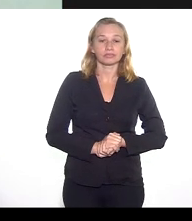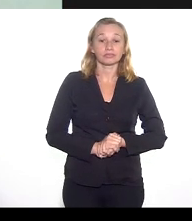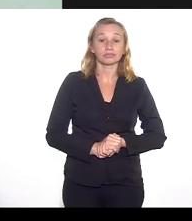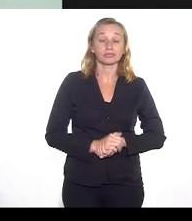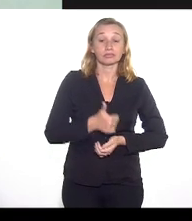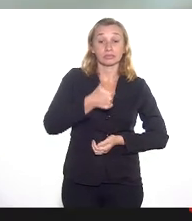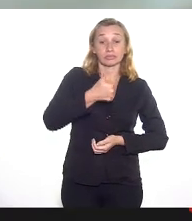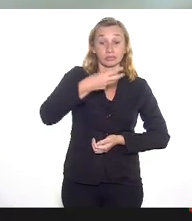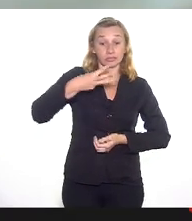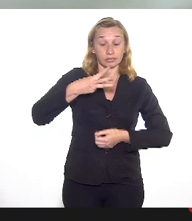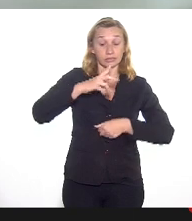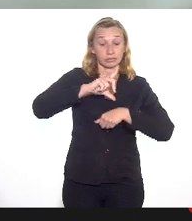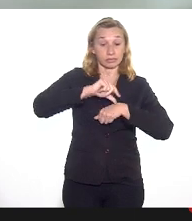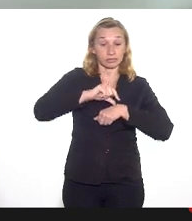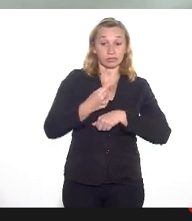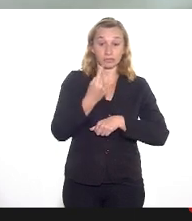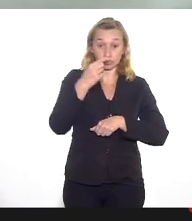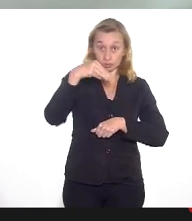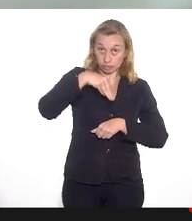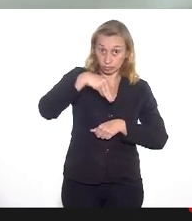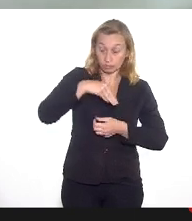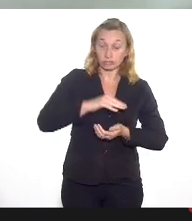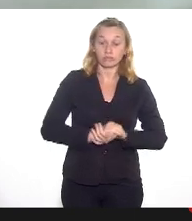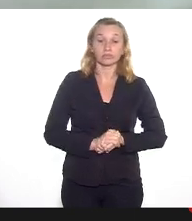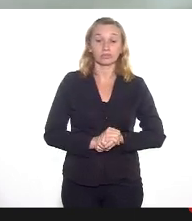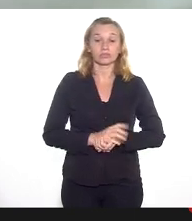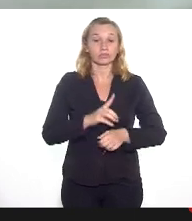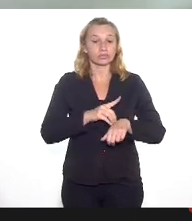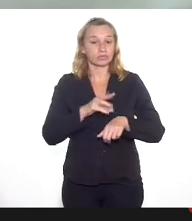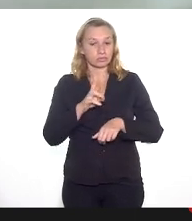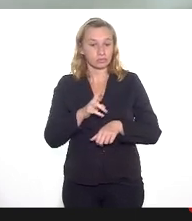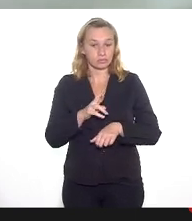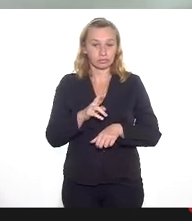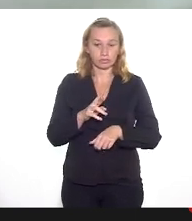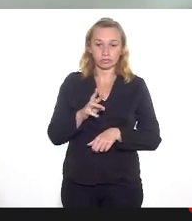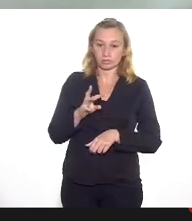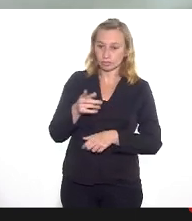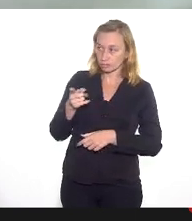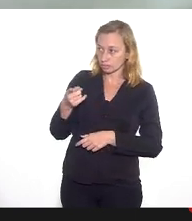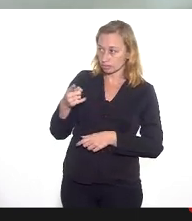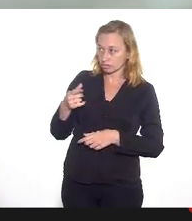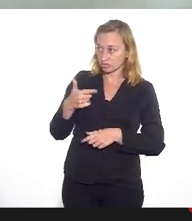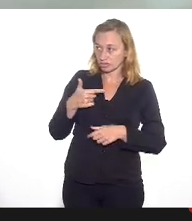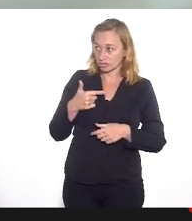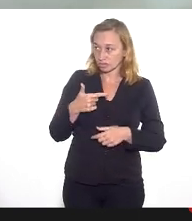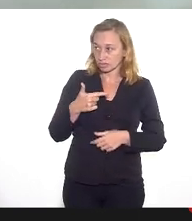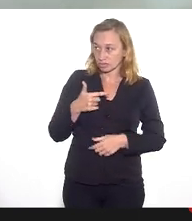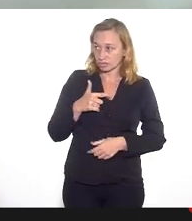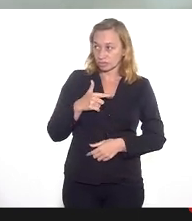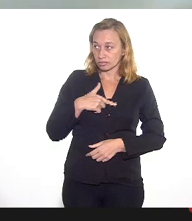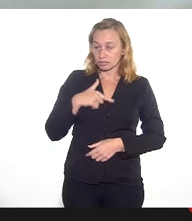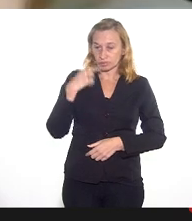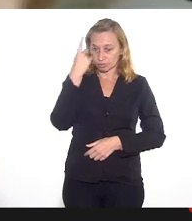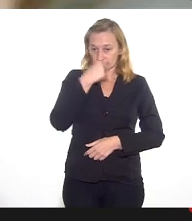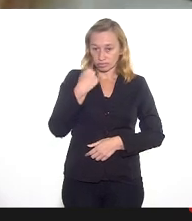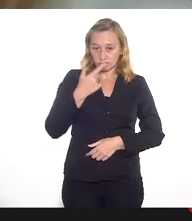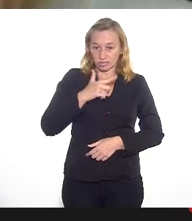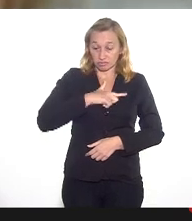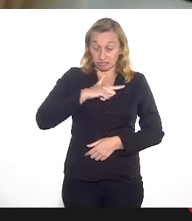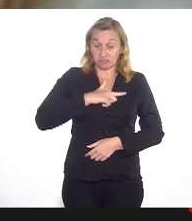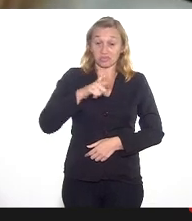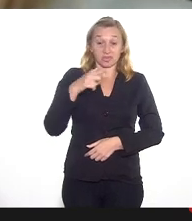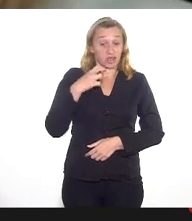13 horas e 1 minuto. O doutor Luiz Paulo já está aqui com a cara feia, porque deve estar com fome.